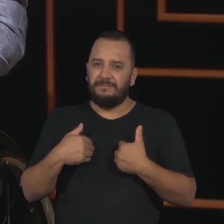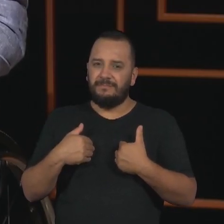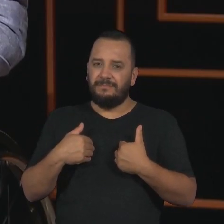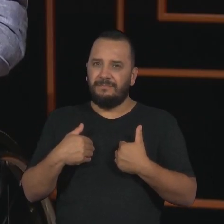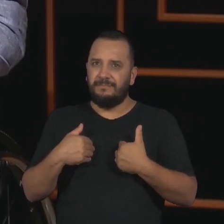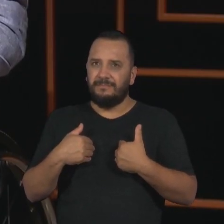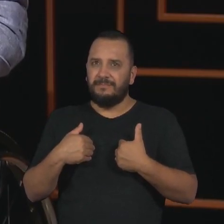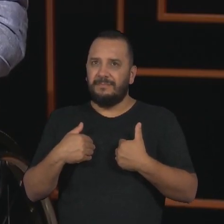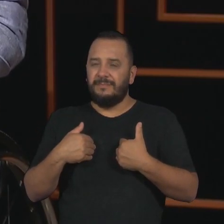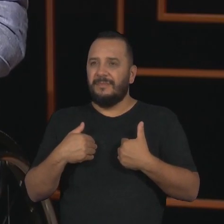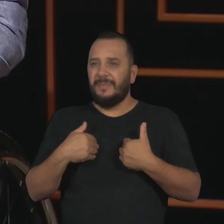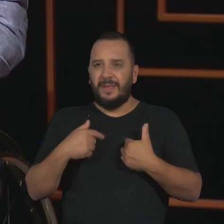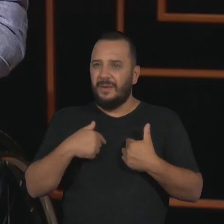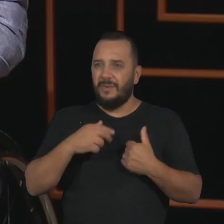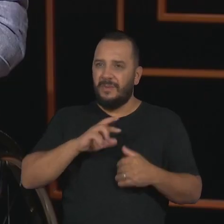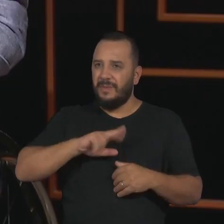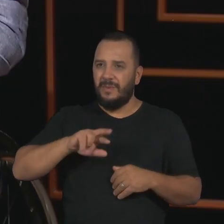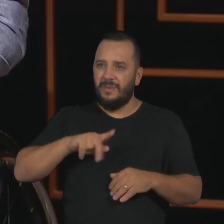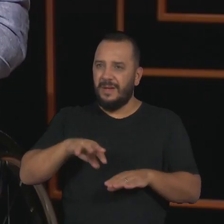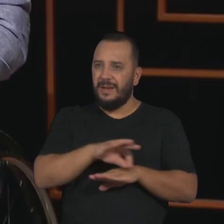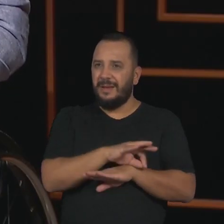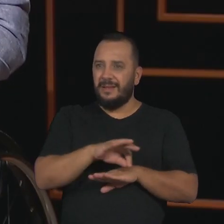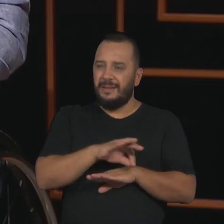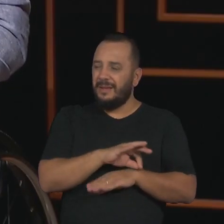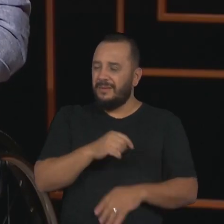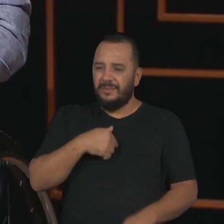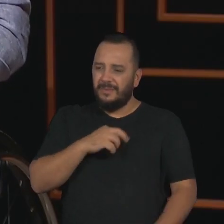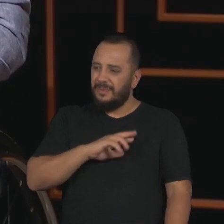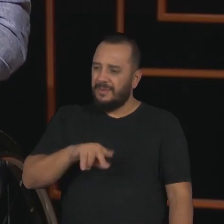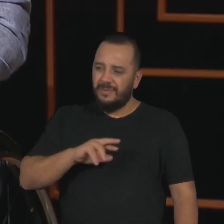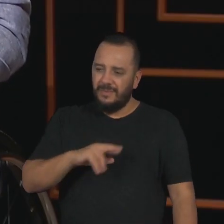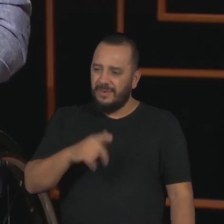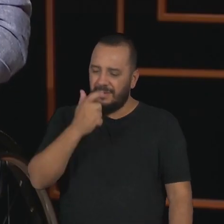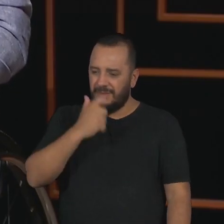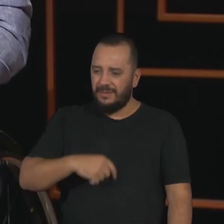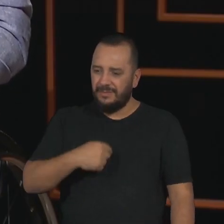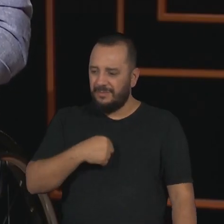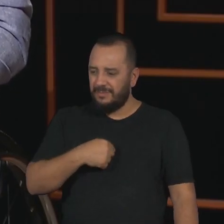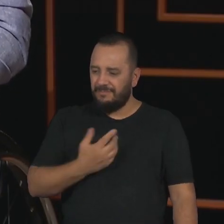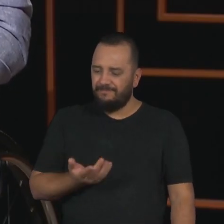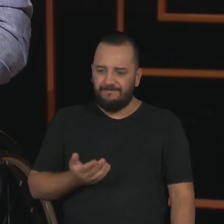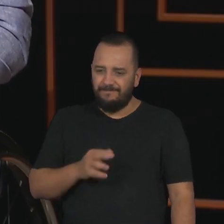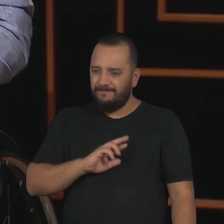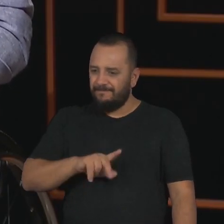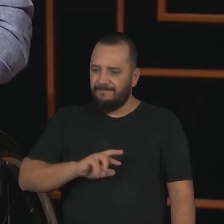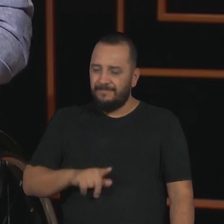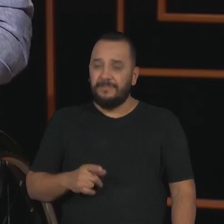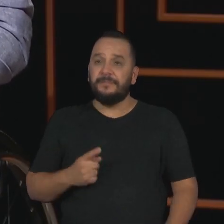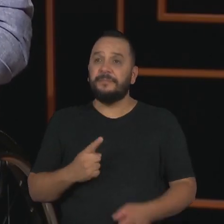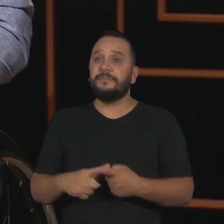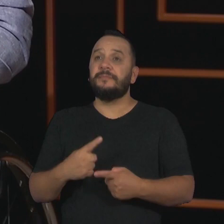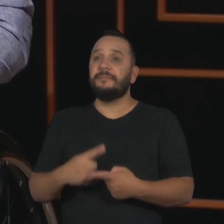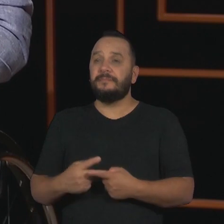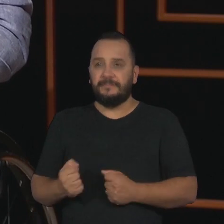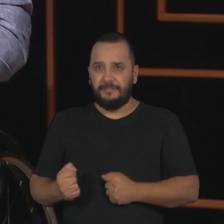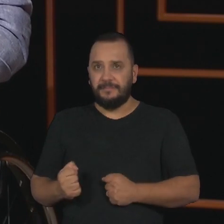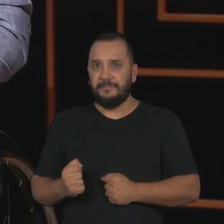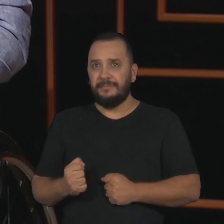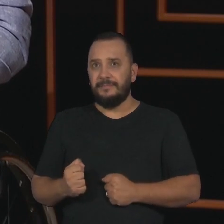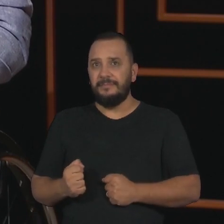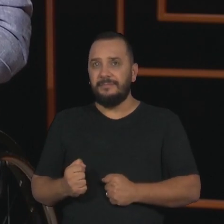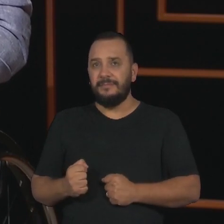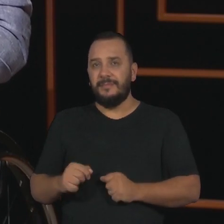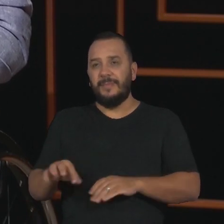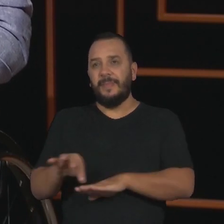eu não era arquiteto. Por quê? Porque o arquiteto,